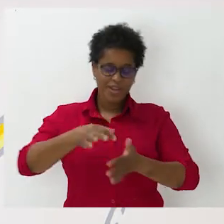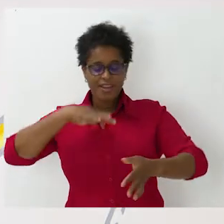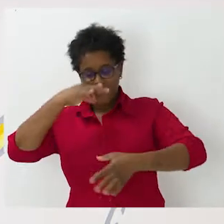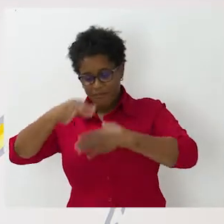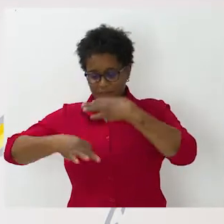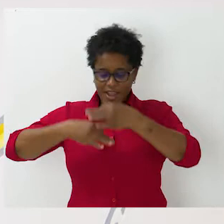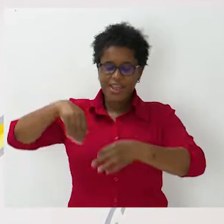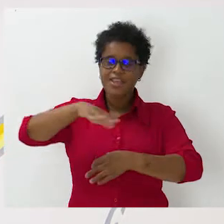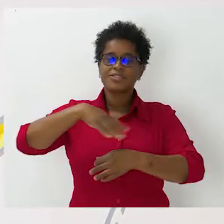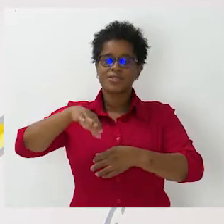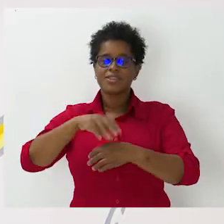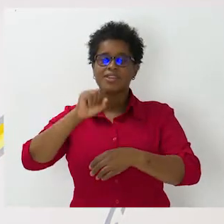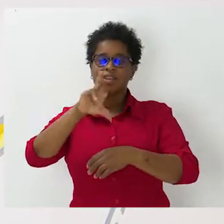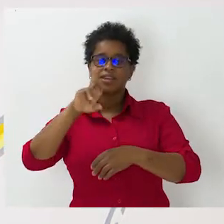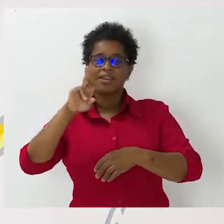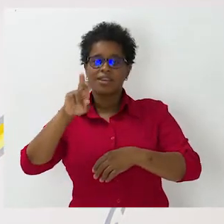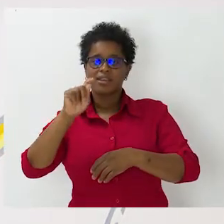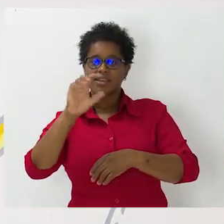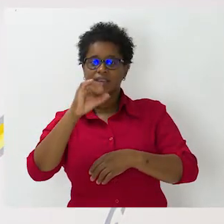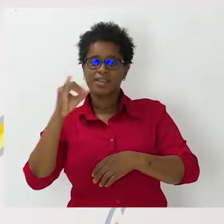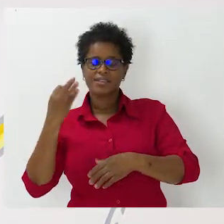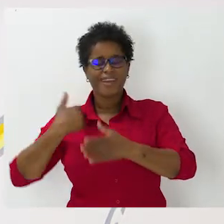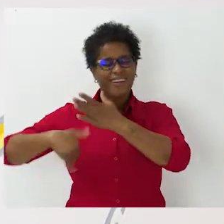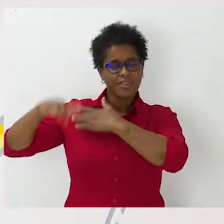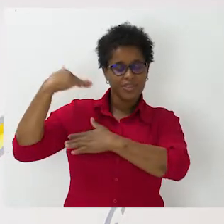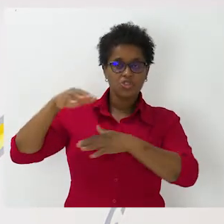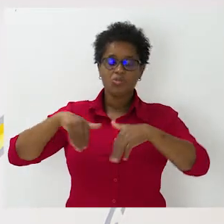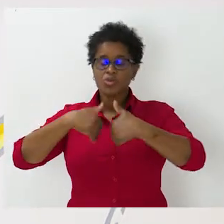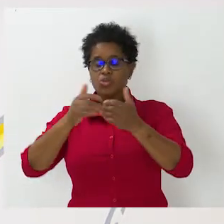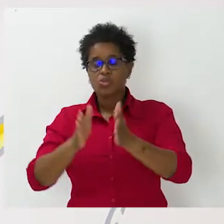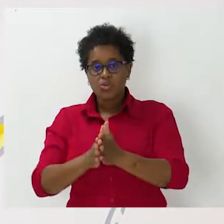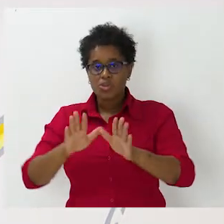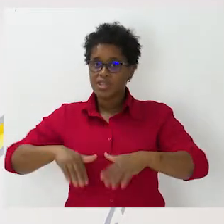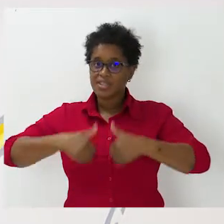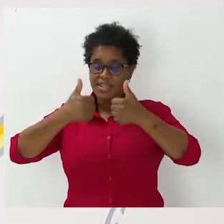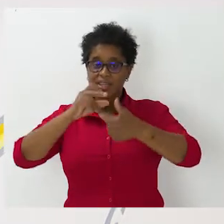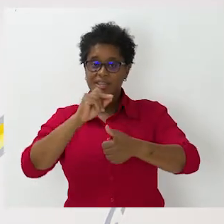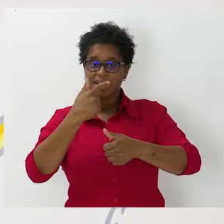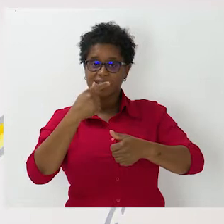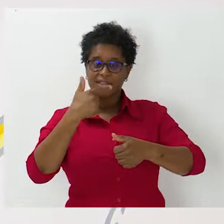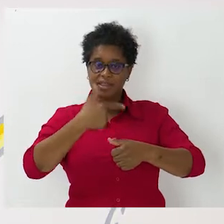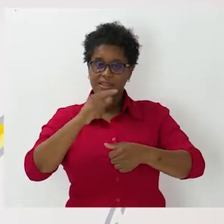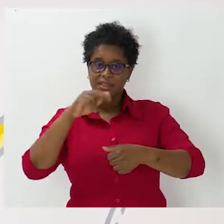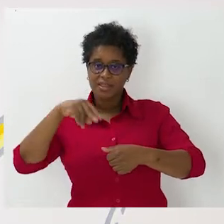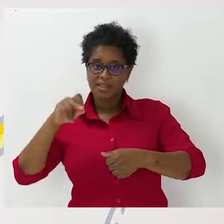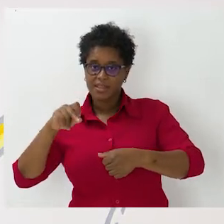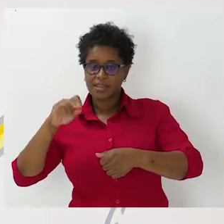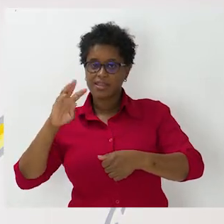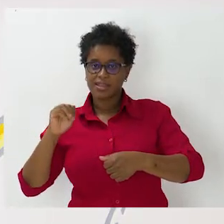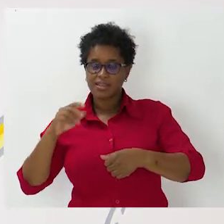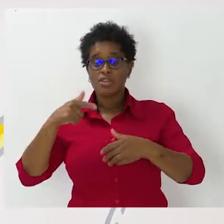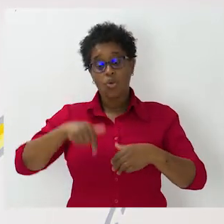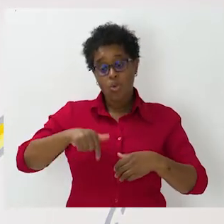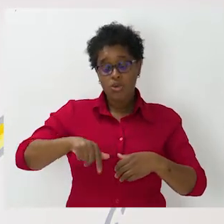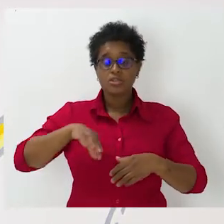da civilização da Grécia Antiga, sobretudo da cidade de Atenas, e hoje